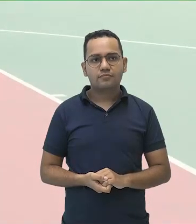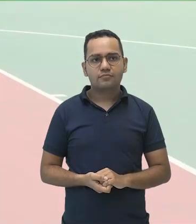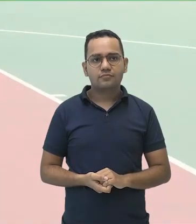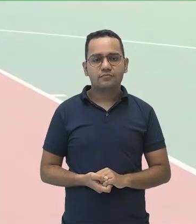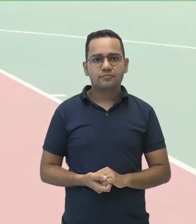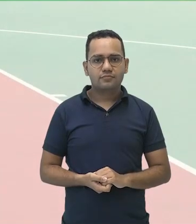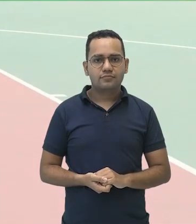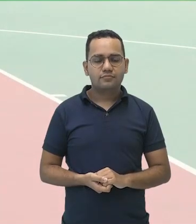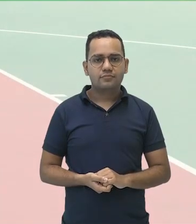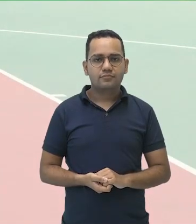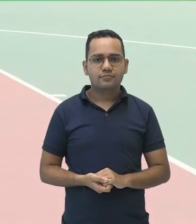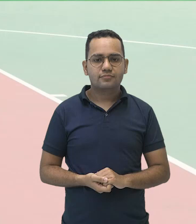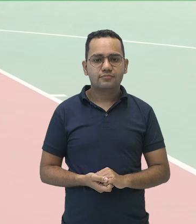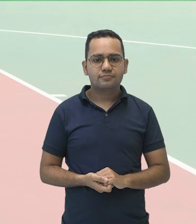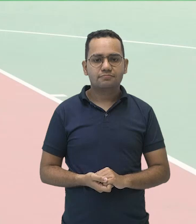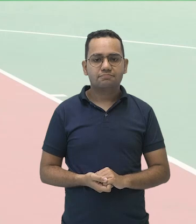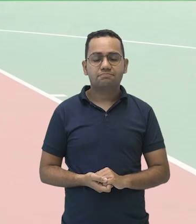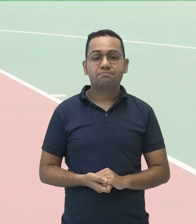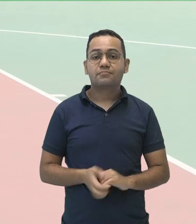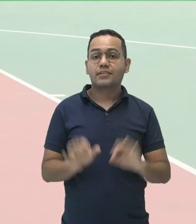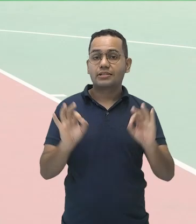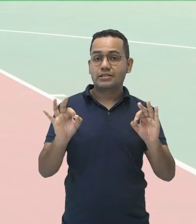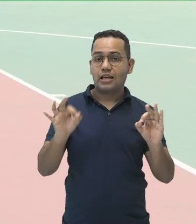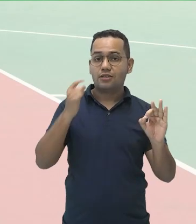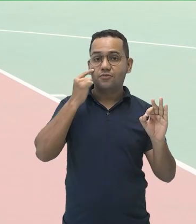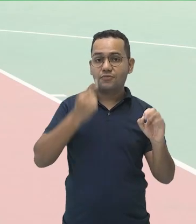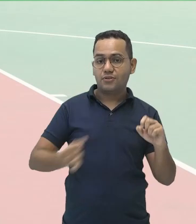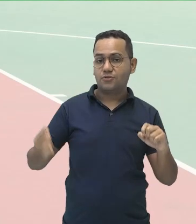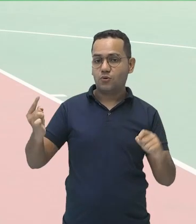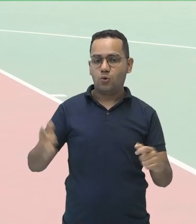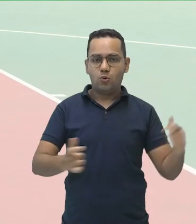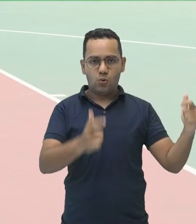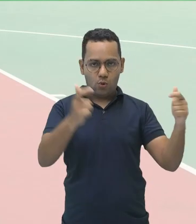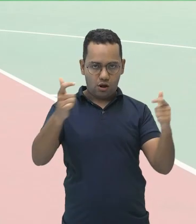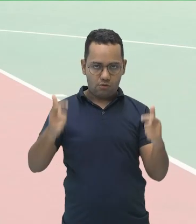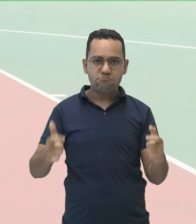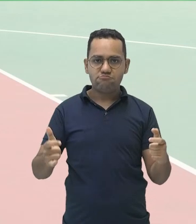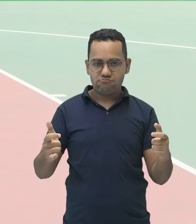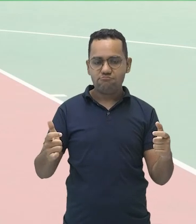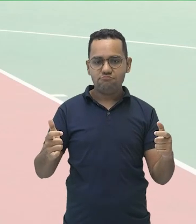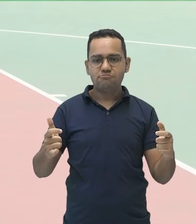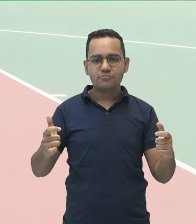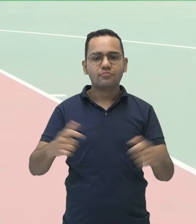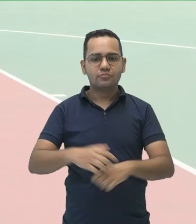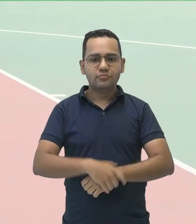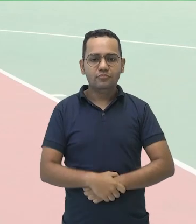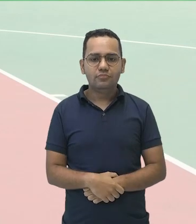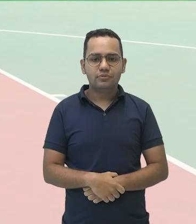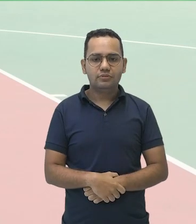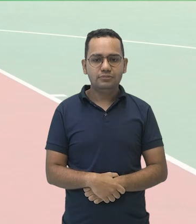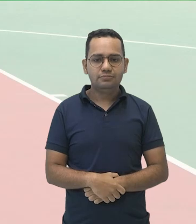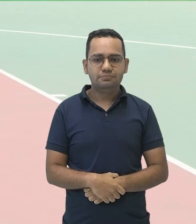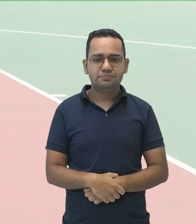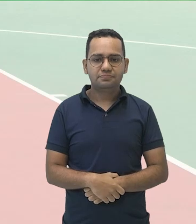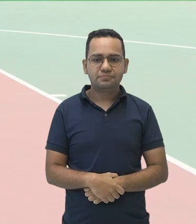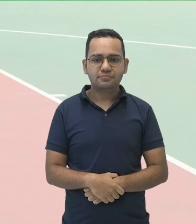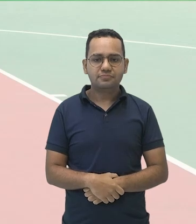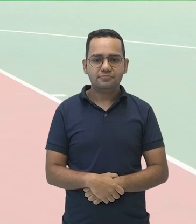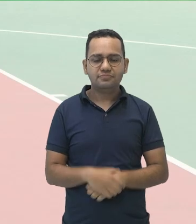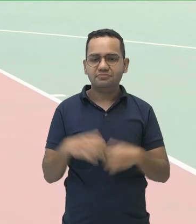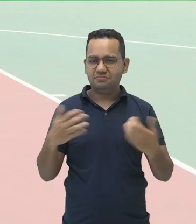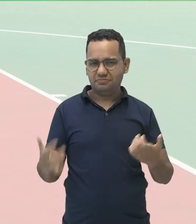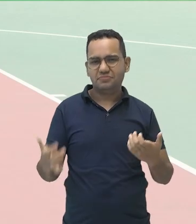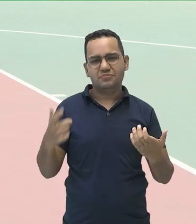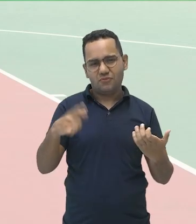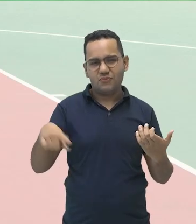Muito bem, já peço que vocês observem aqui o nosso cenário. Acredito que esse é um espaço que